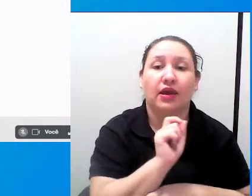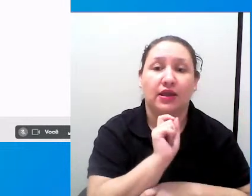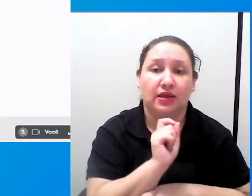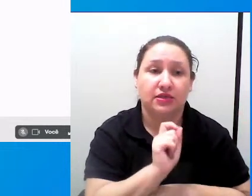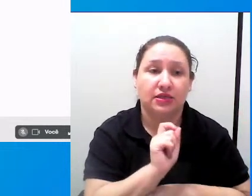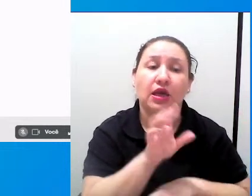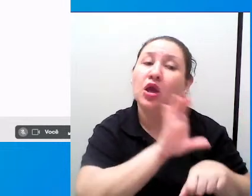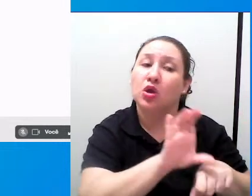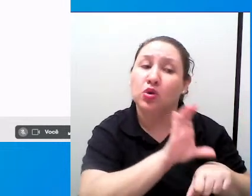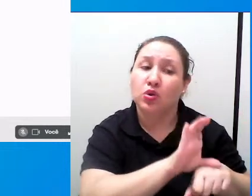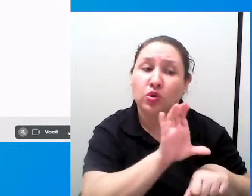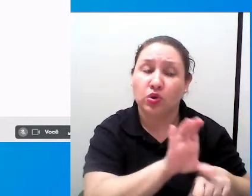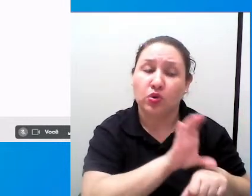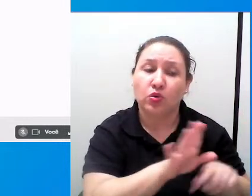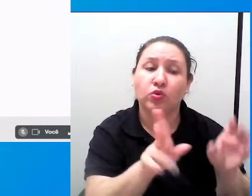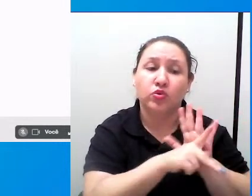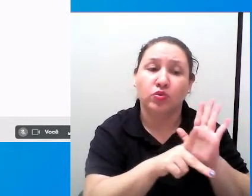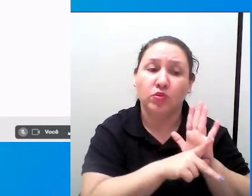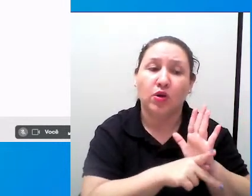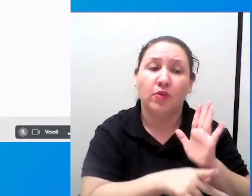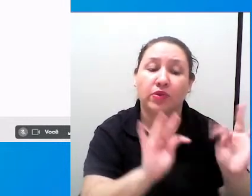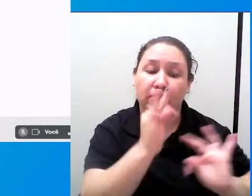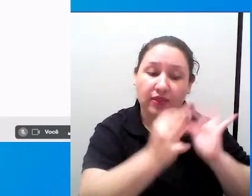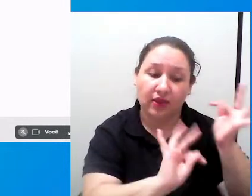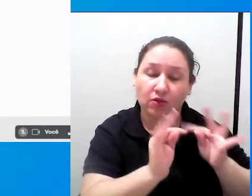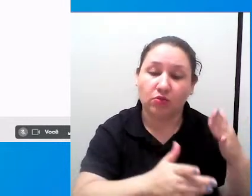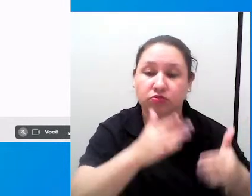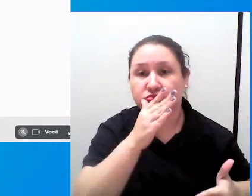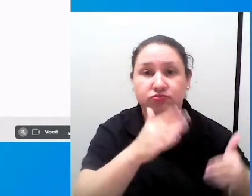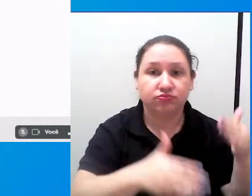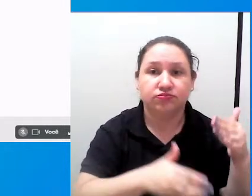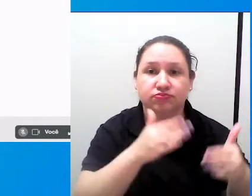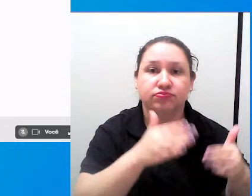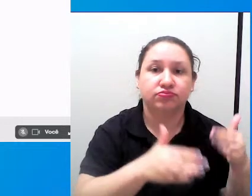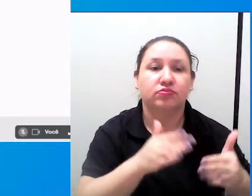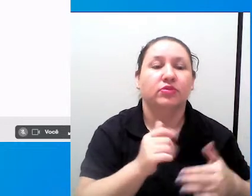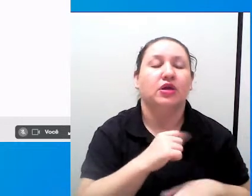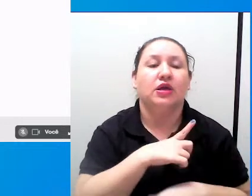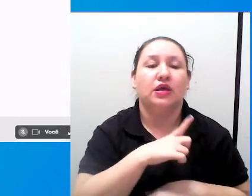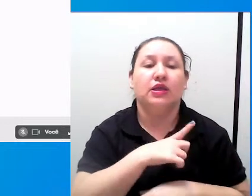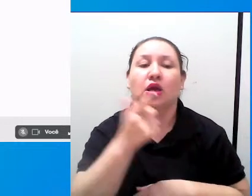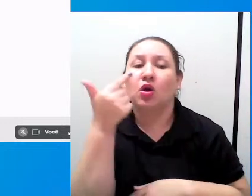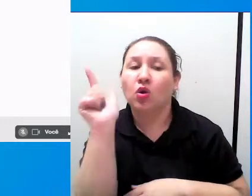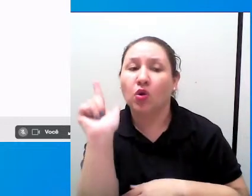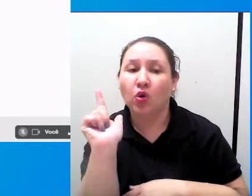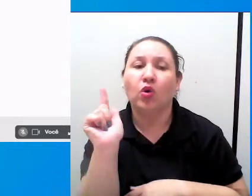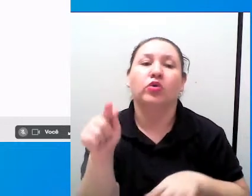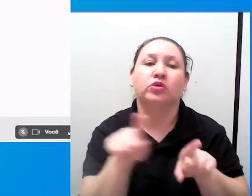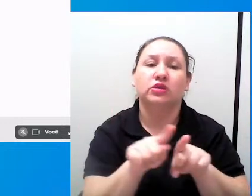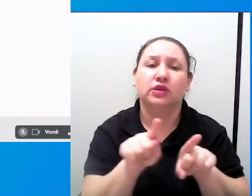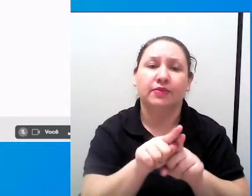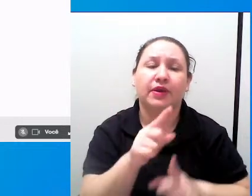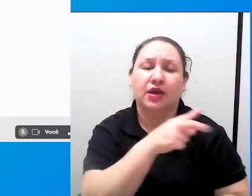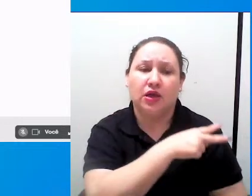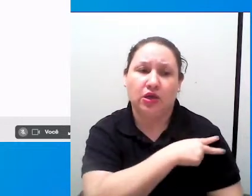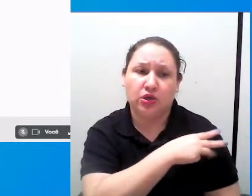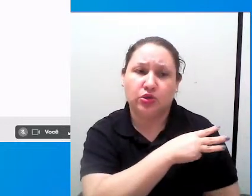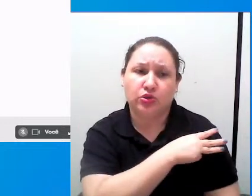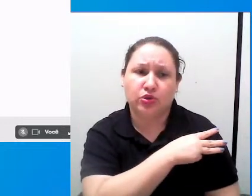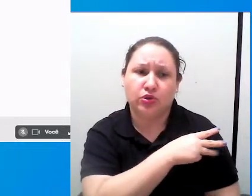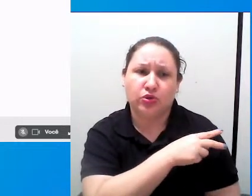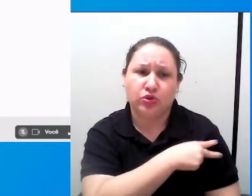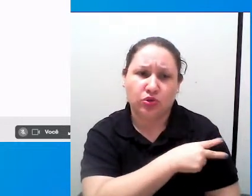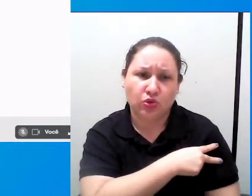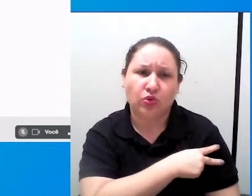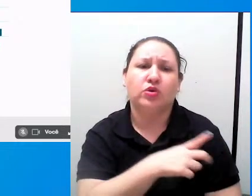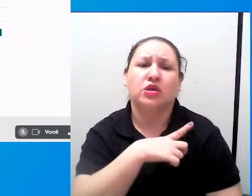gente descobriu que o público de ensino fundamental 1, quer dizer, ensino fundamental 2 já entra ali desenvolvimento de jogos,